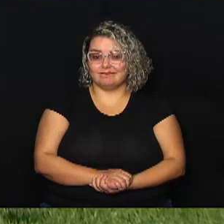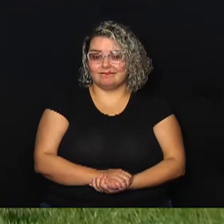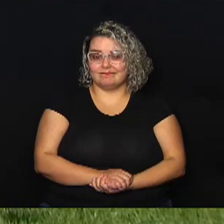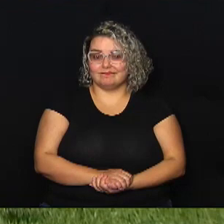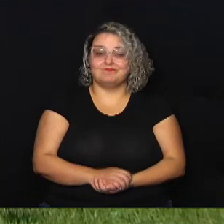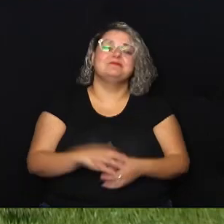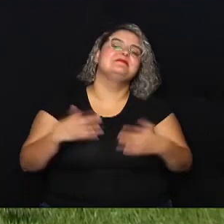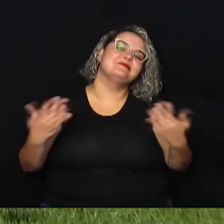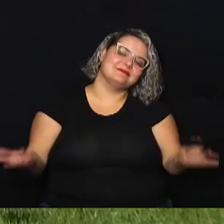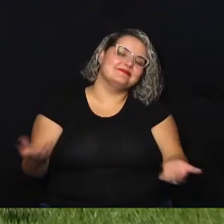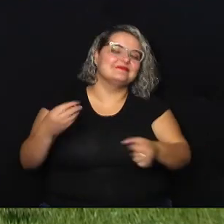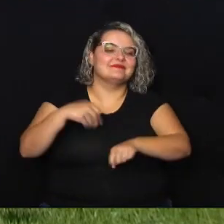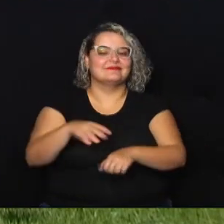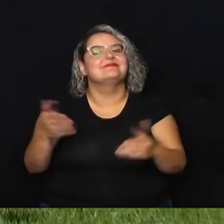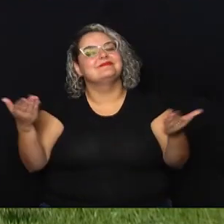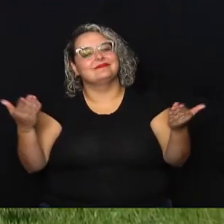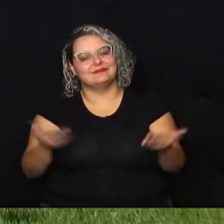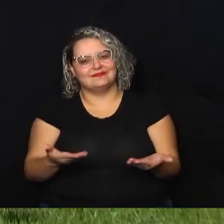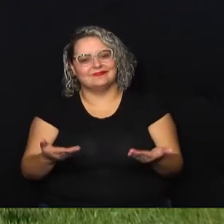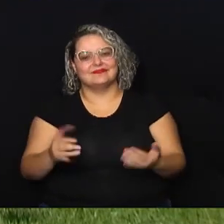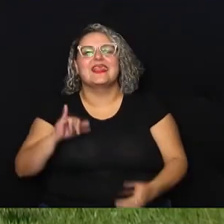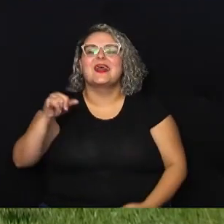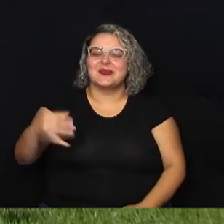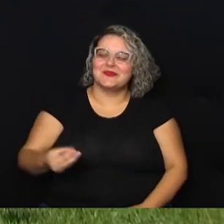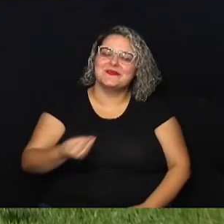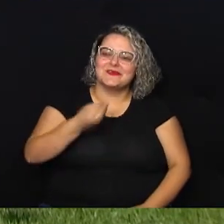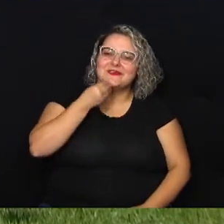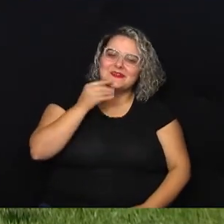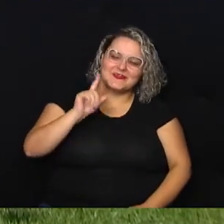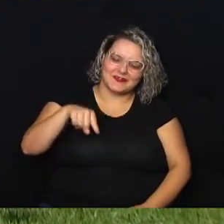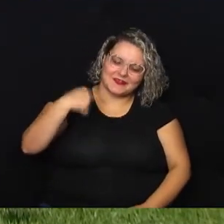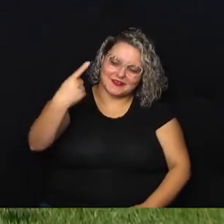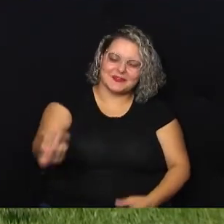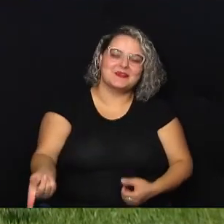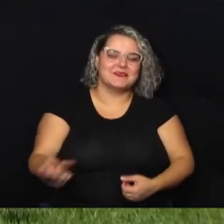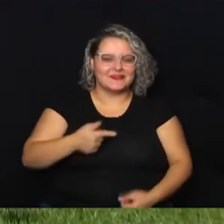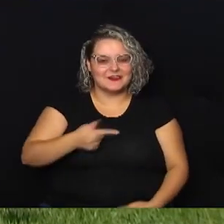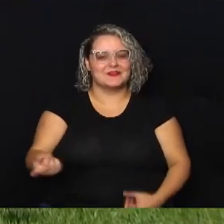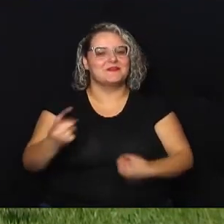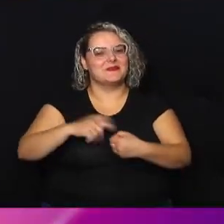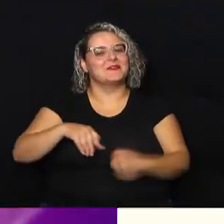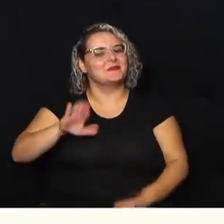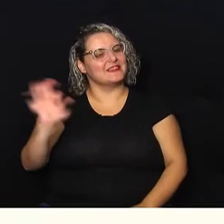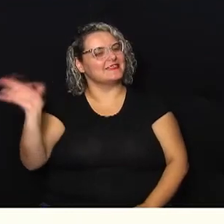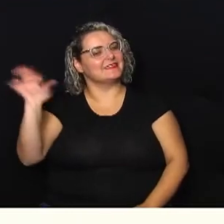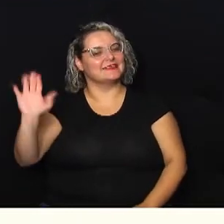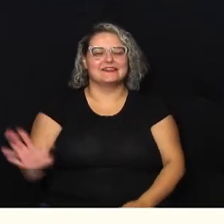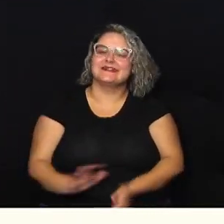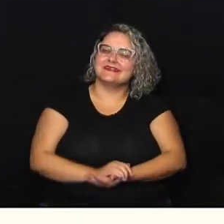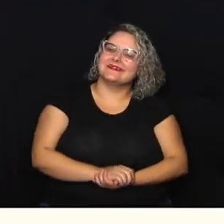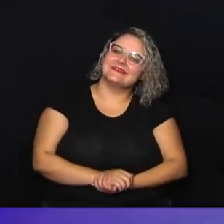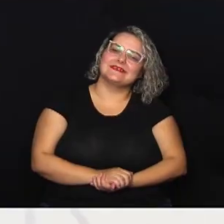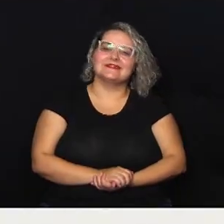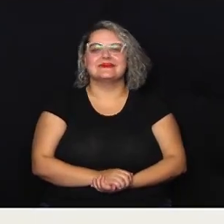E essas foram as dicas de hoje. Aproveite! Eu volto na próxima semana com muito mais. Tchau!